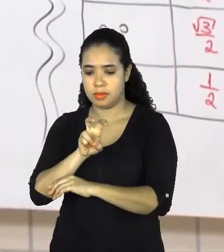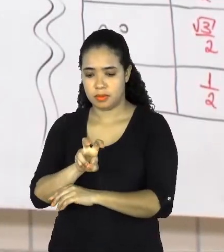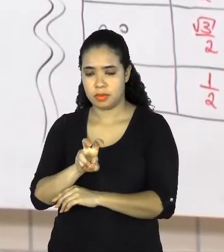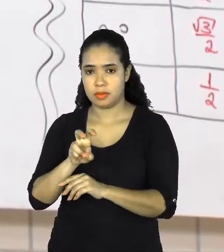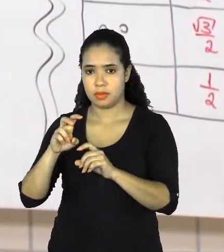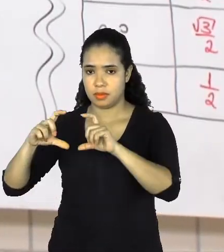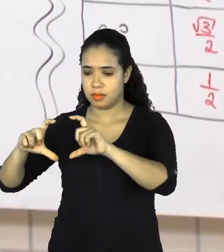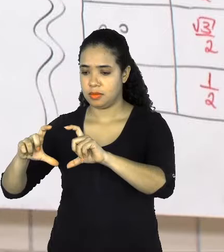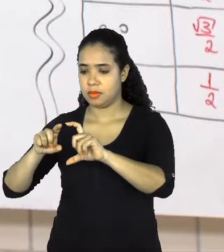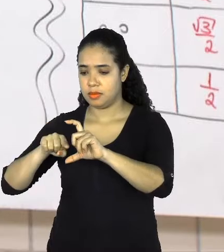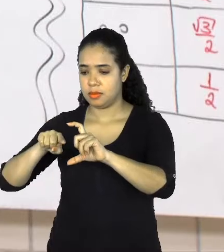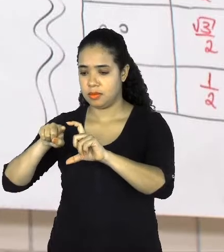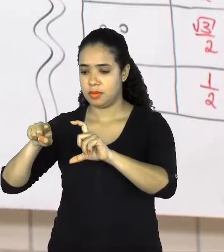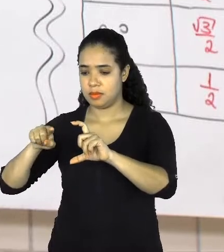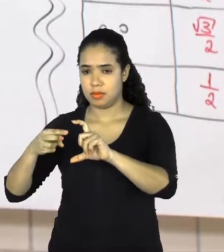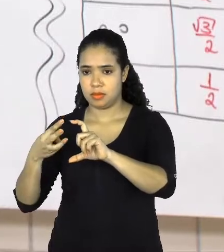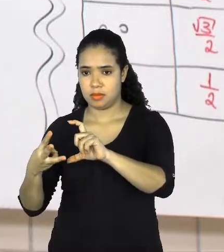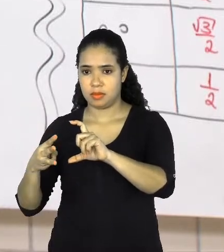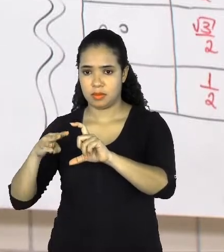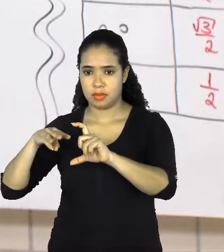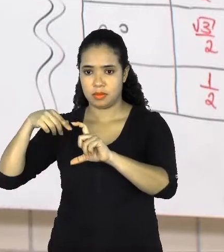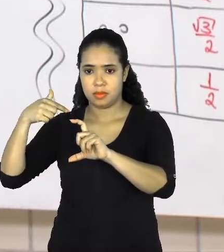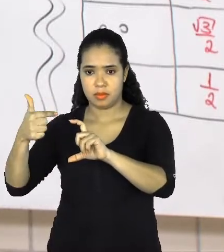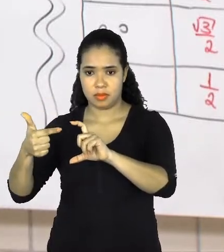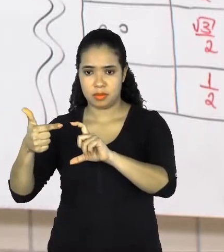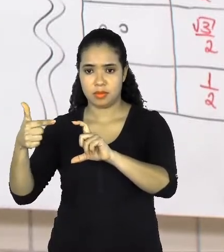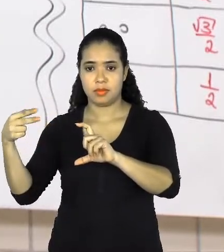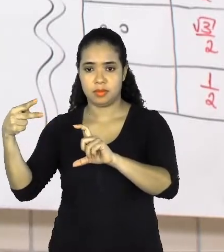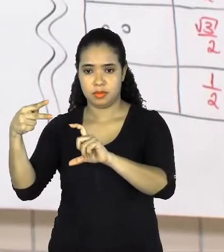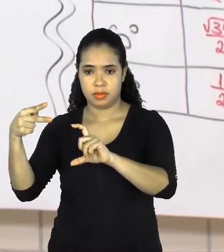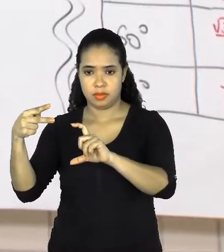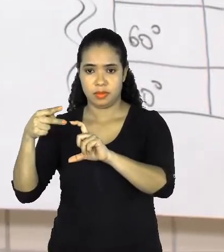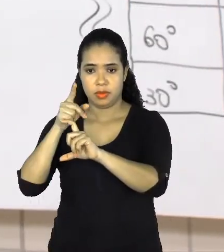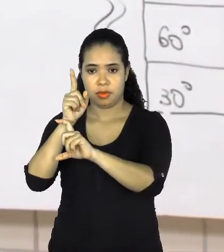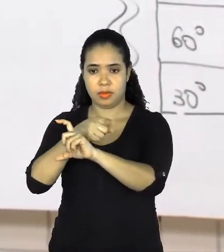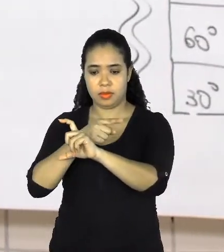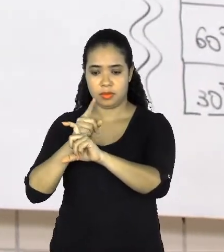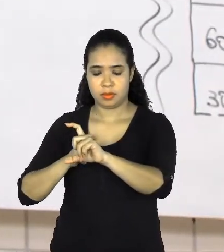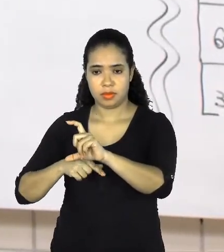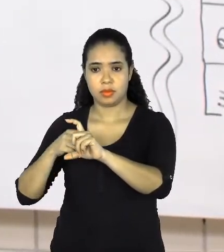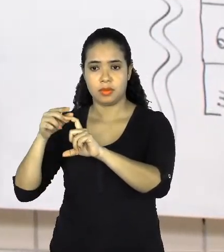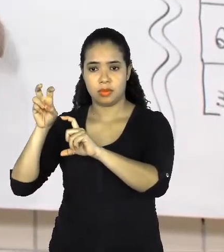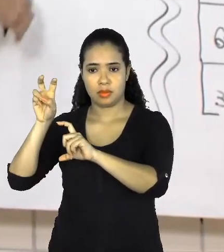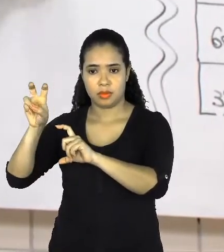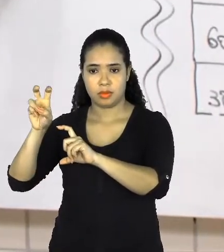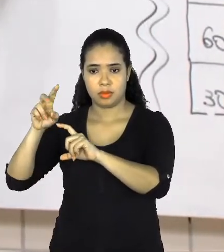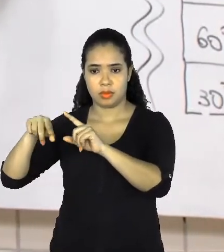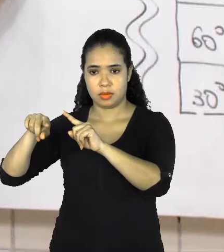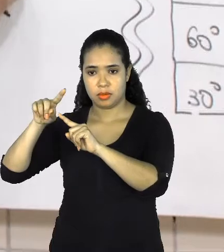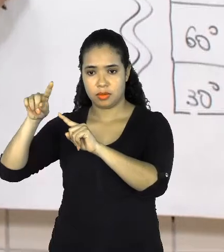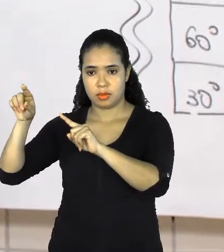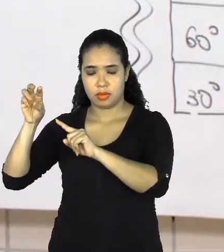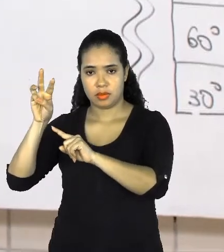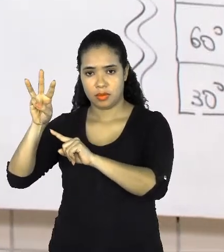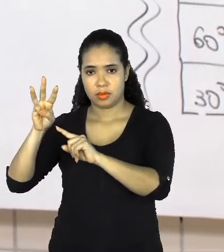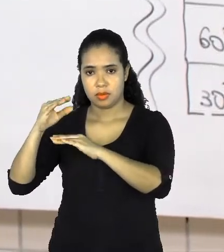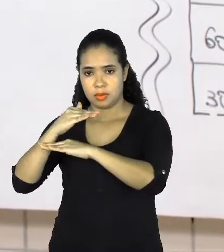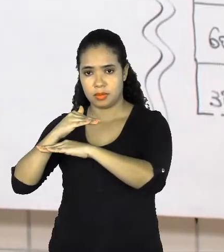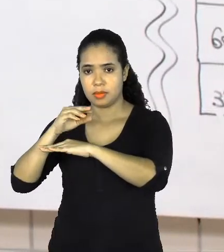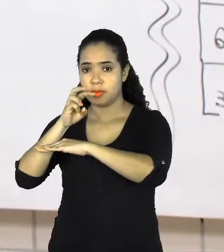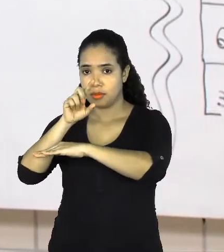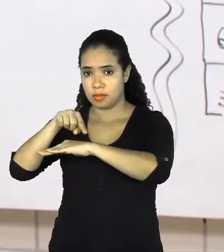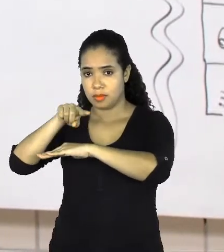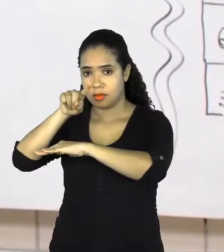A potência cancela a raiz e me sobra somente o 3. Então, a tangente de 30, raiz de 3 sobre